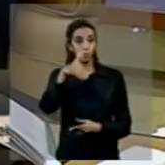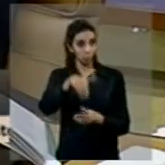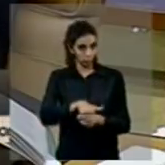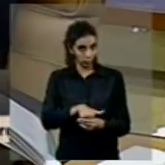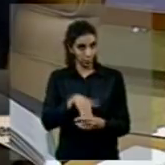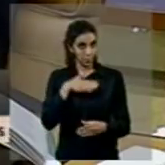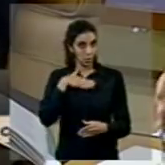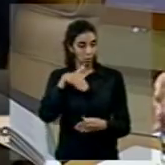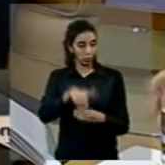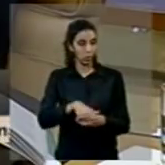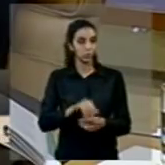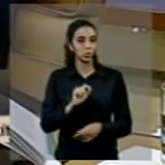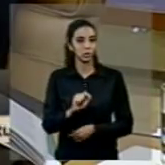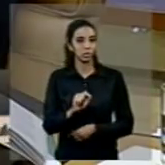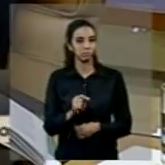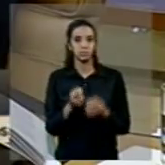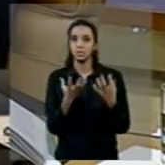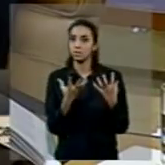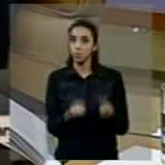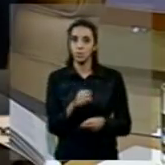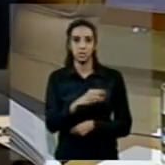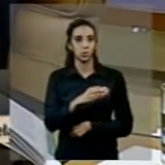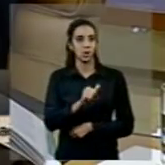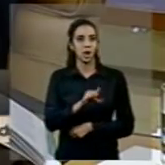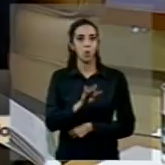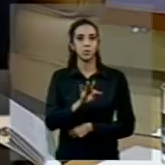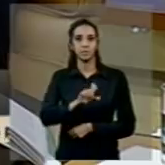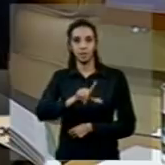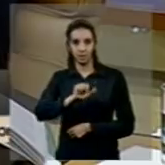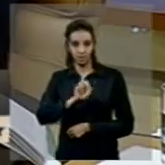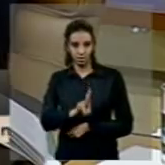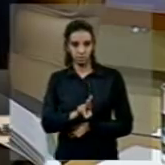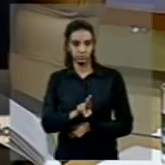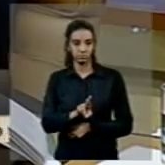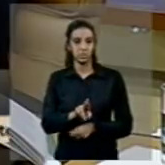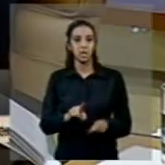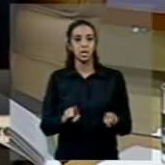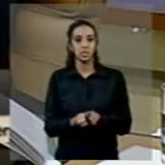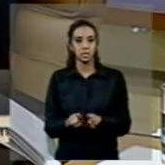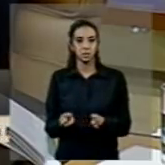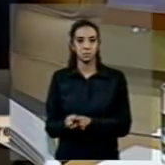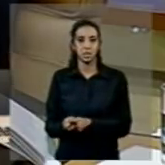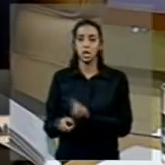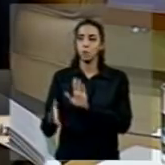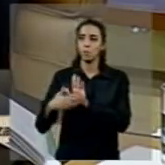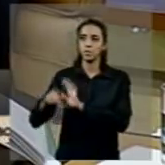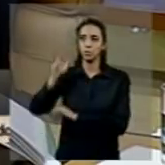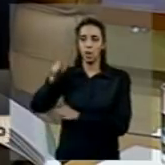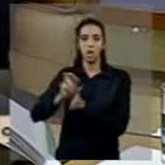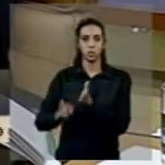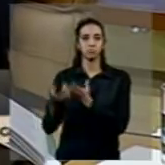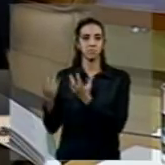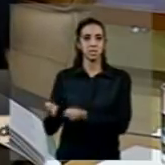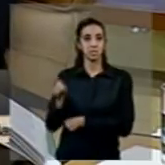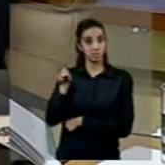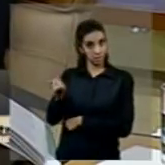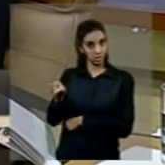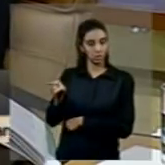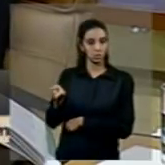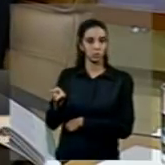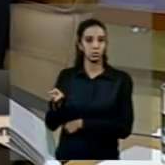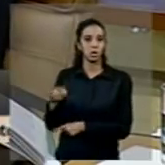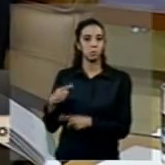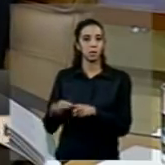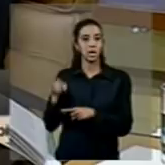de indeferir, acautelar e também acolho a proposta do ministro relator no sentido de convolar de pronto